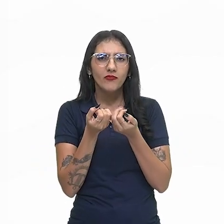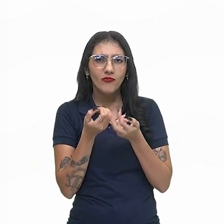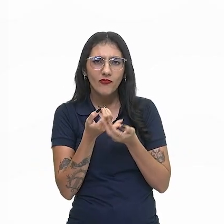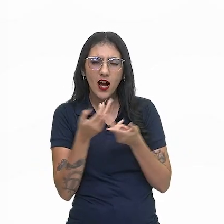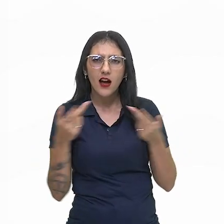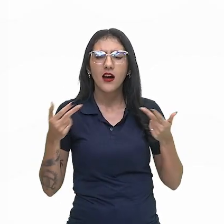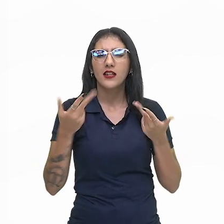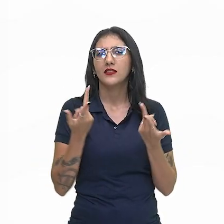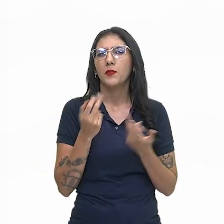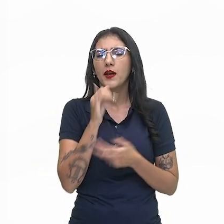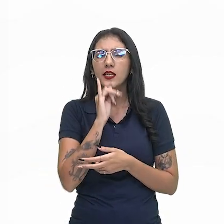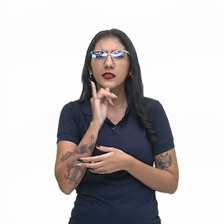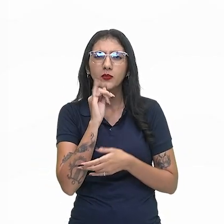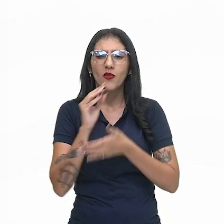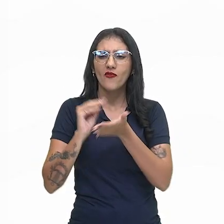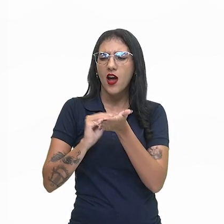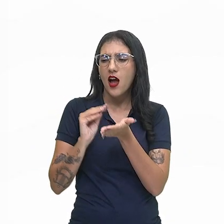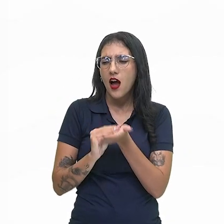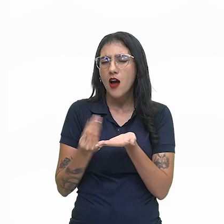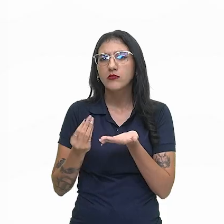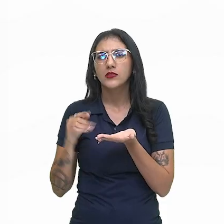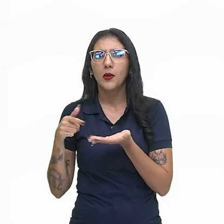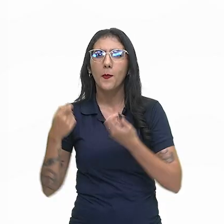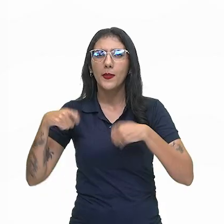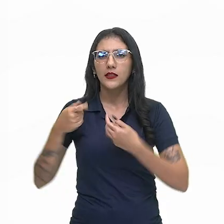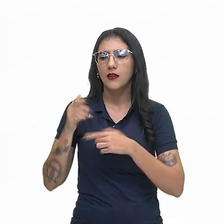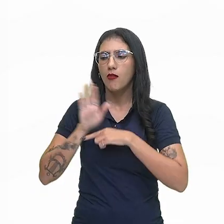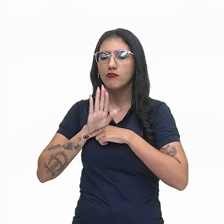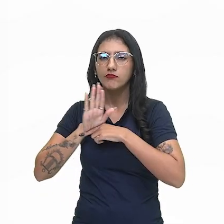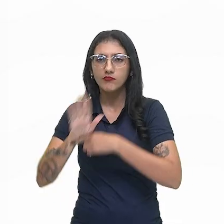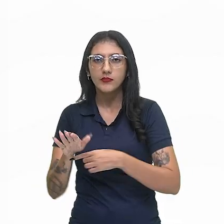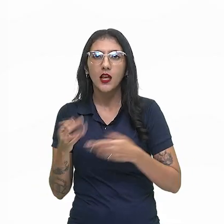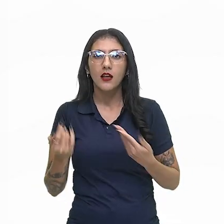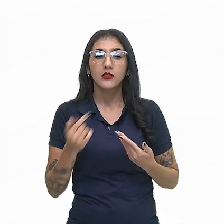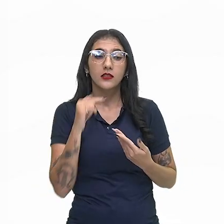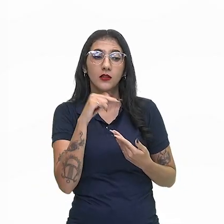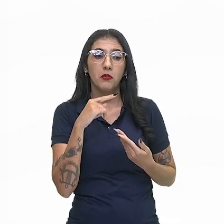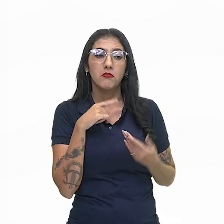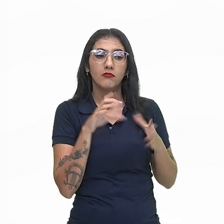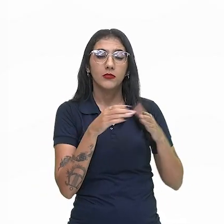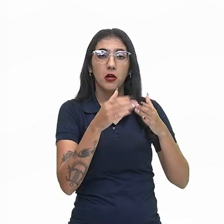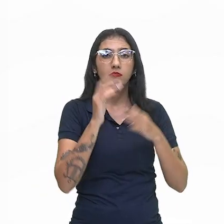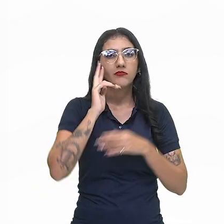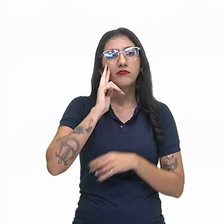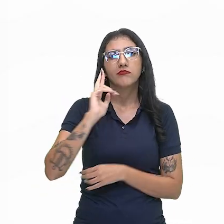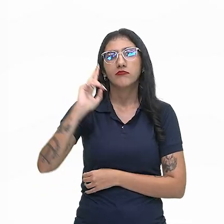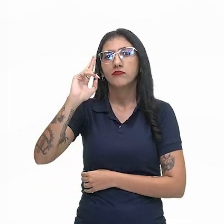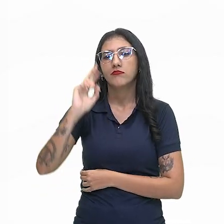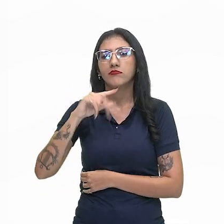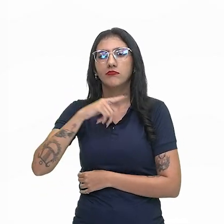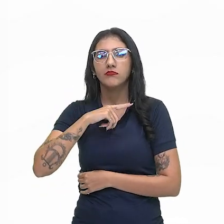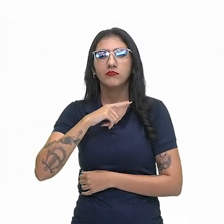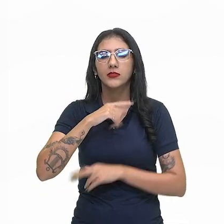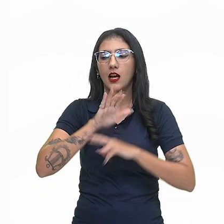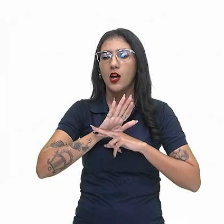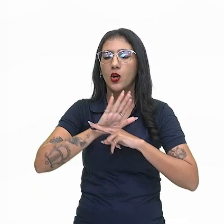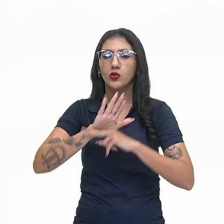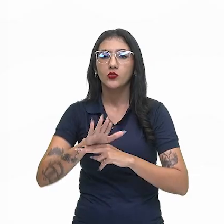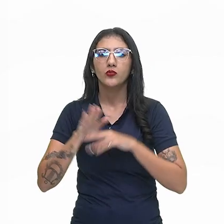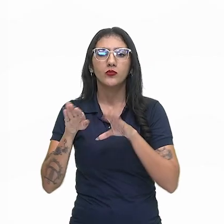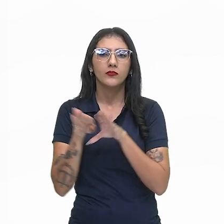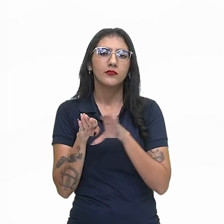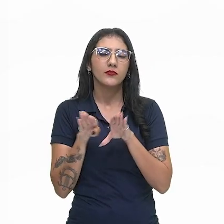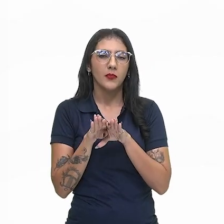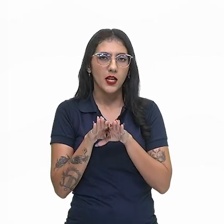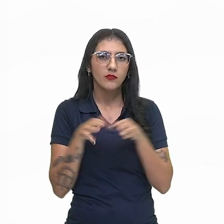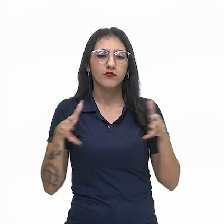isso aqui na minha comunidade. Então, os partidos são os representantes dessas pessoas que